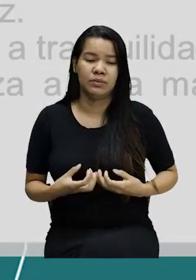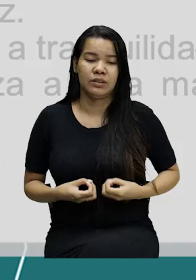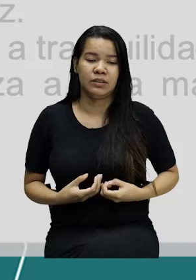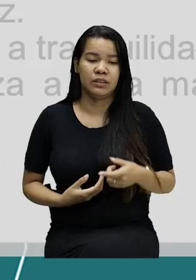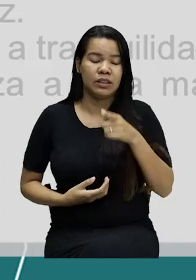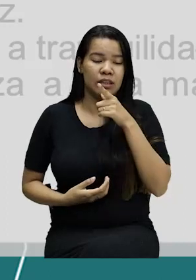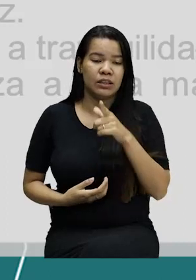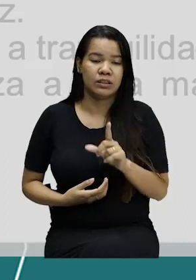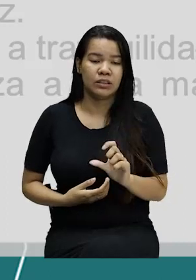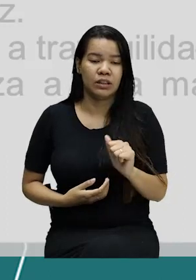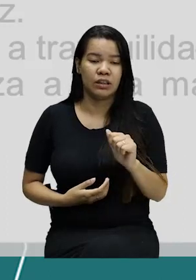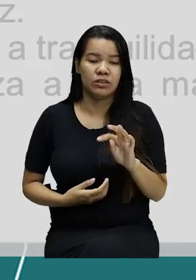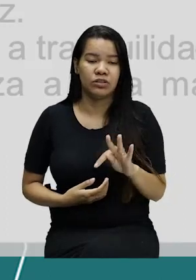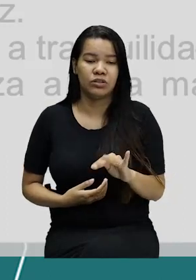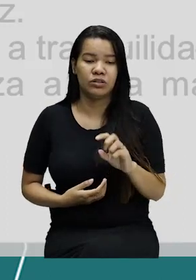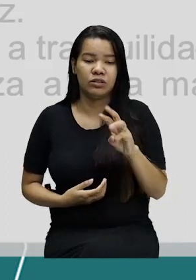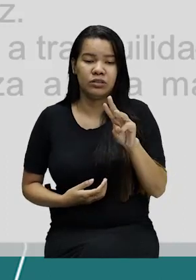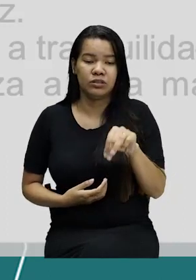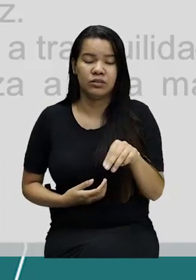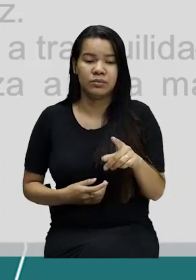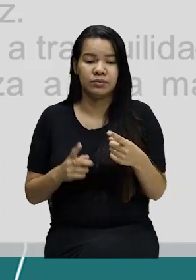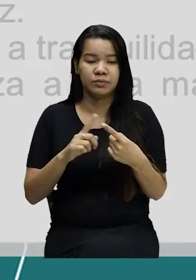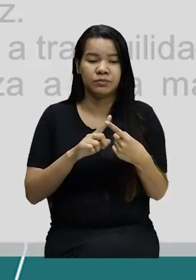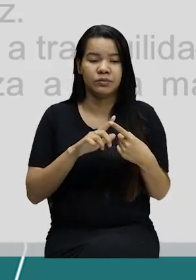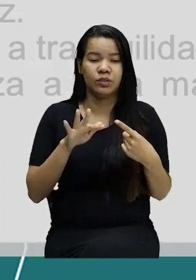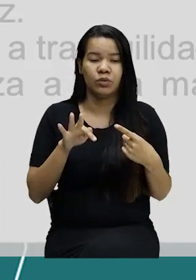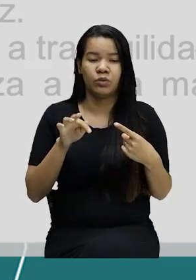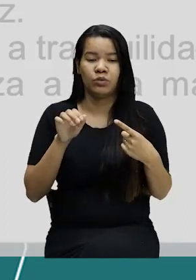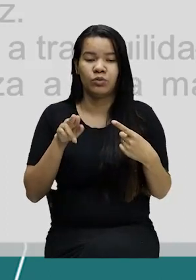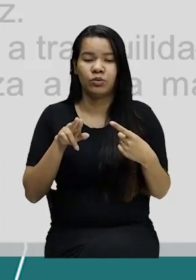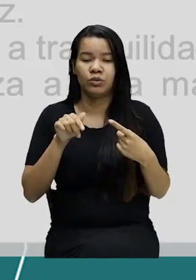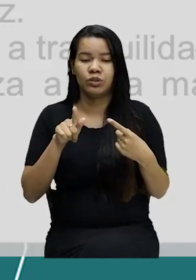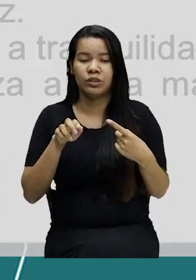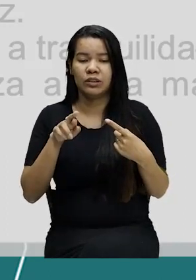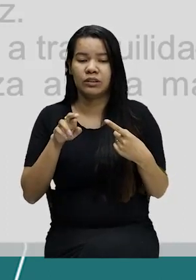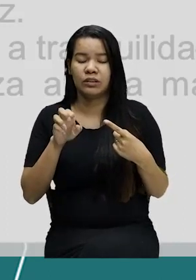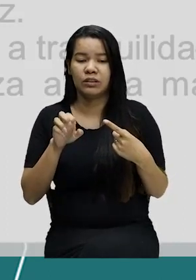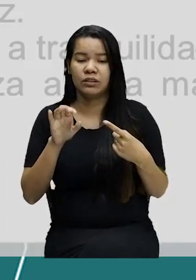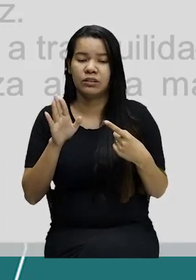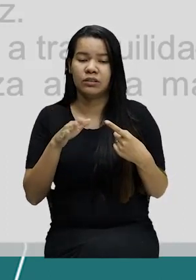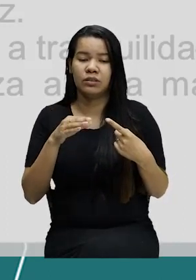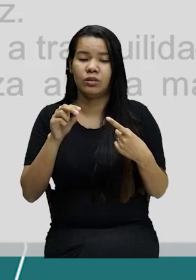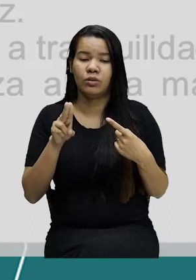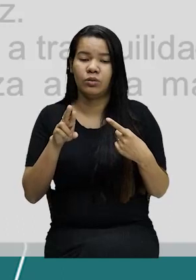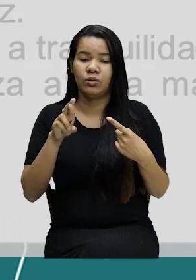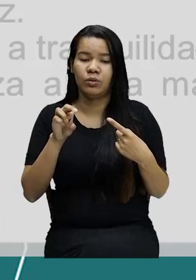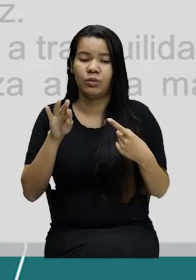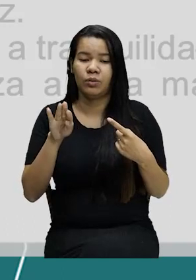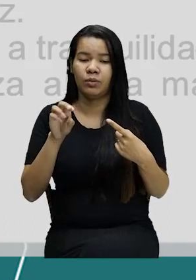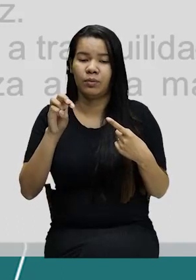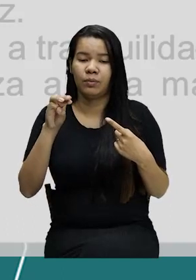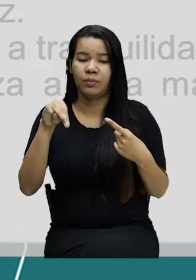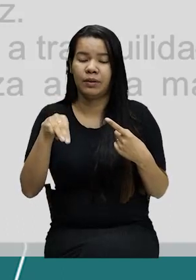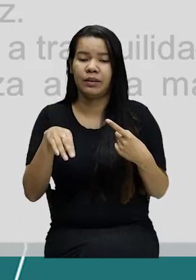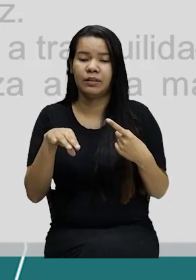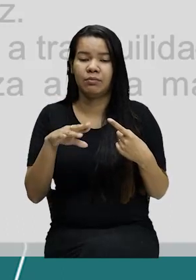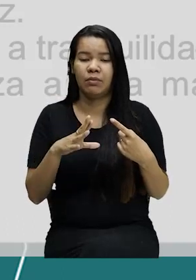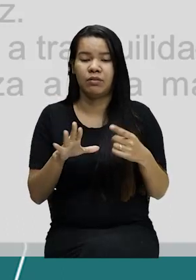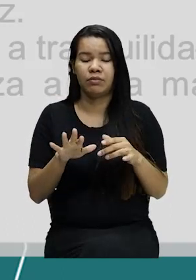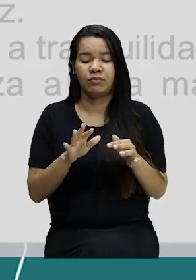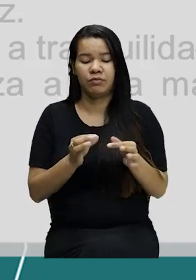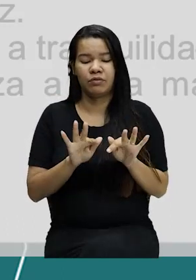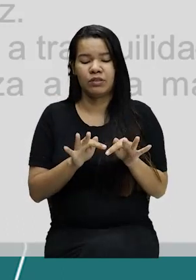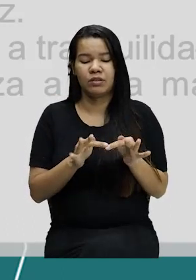em latim. Fugere urbem, a fuga da cidade, ou seja, expressa por uma vida simples, bucólica e pastoril